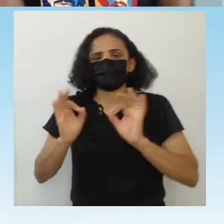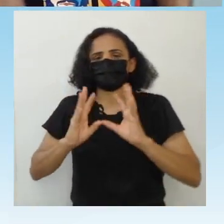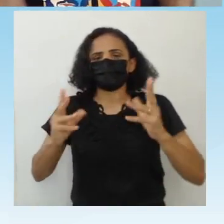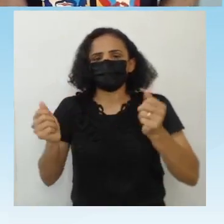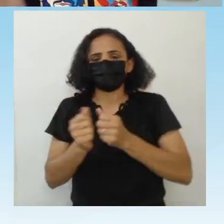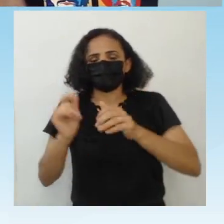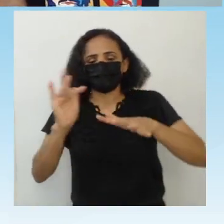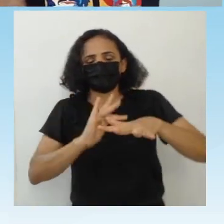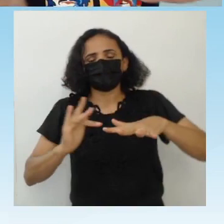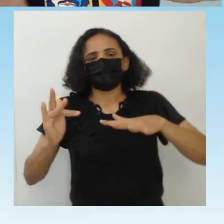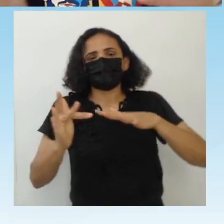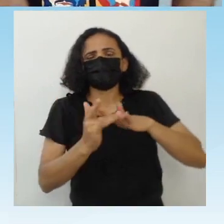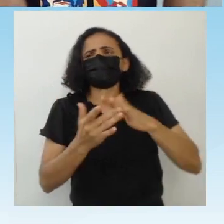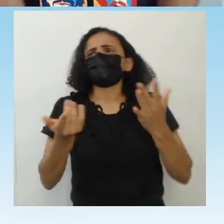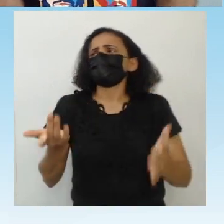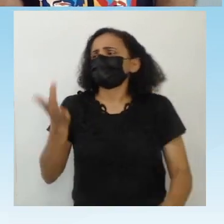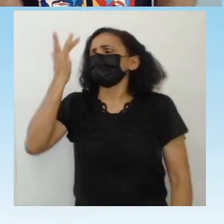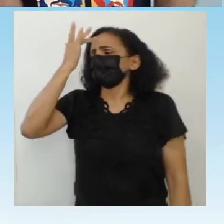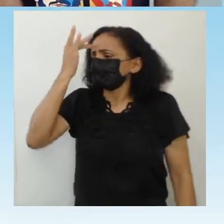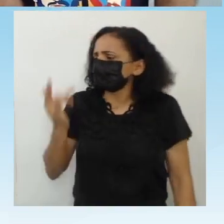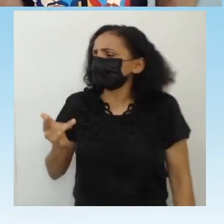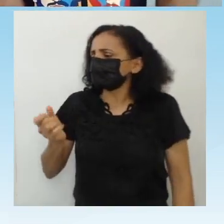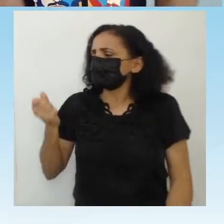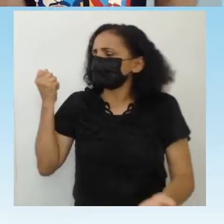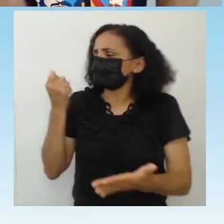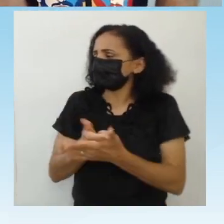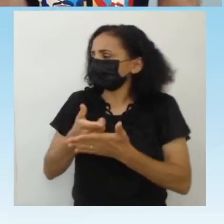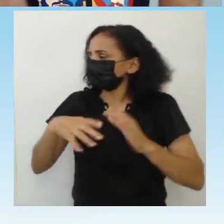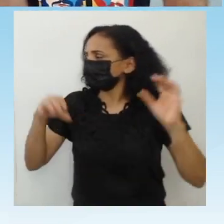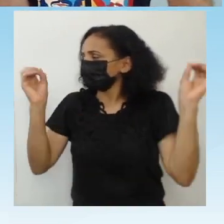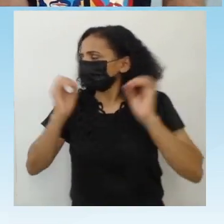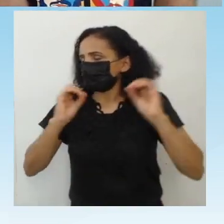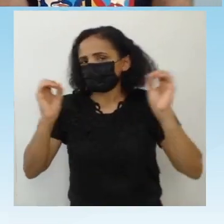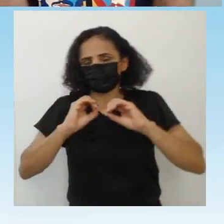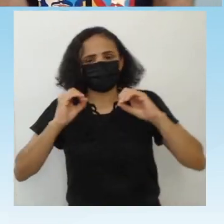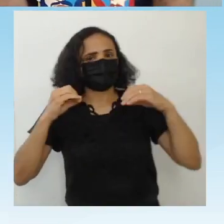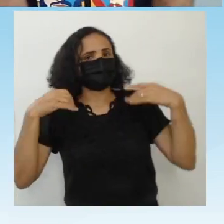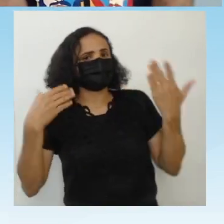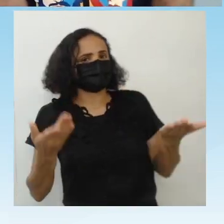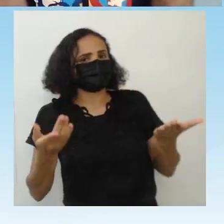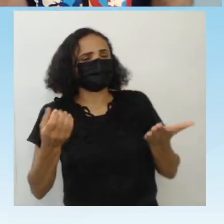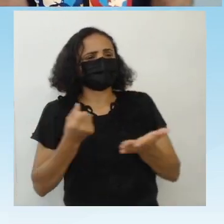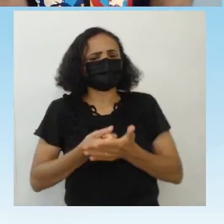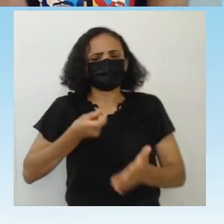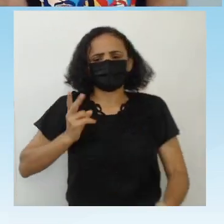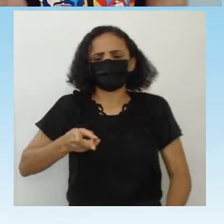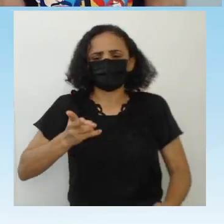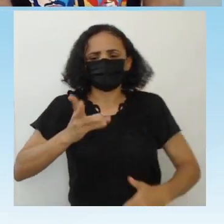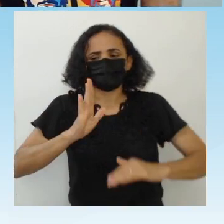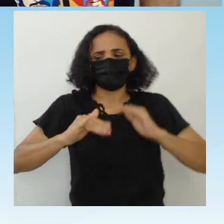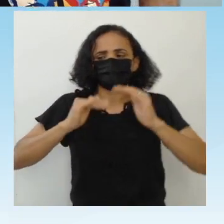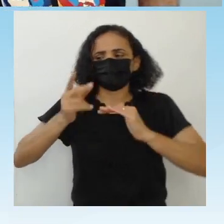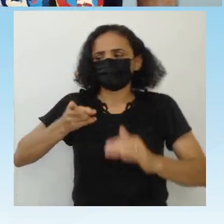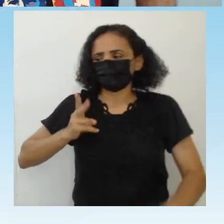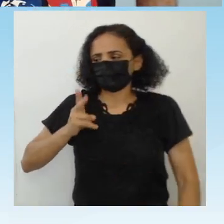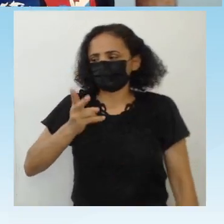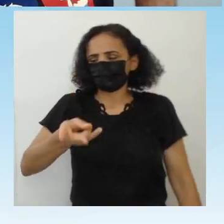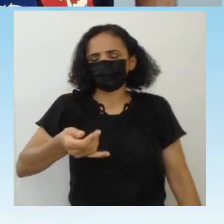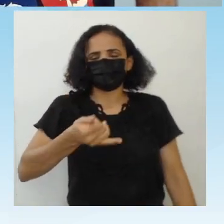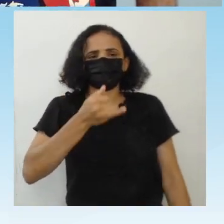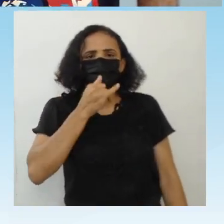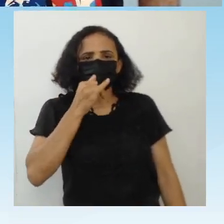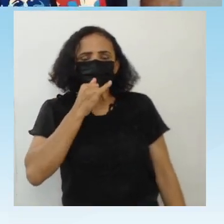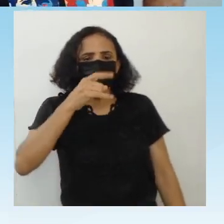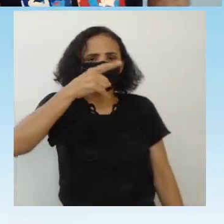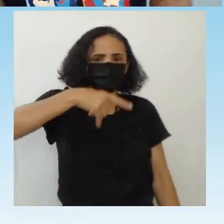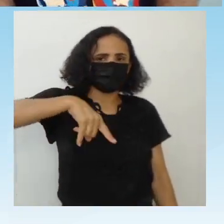redes sociais e disseram: amanhã ninguém compra lá, porque senão eles vão continuar aumentando o preço. Isso é um bom exemplo para